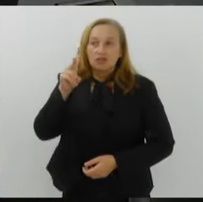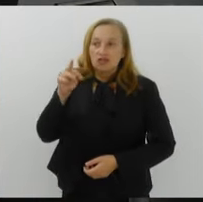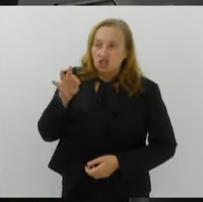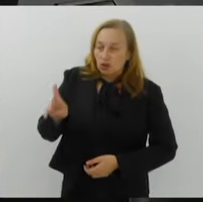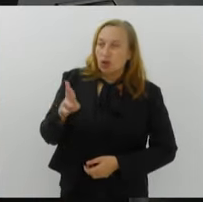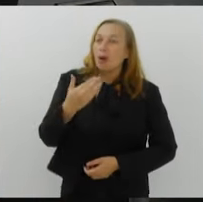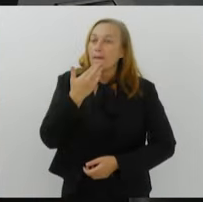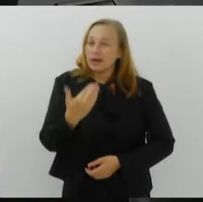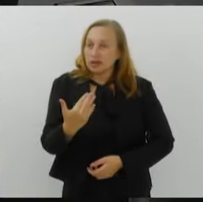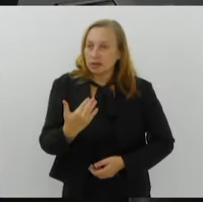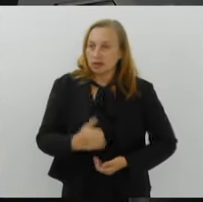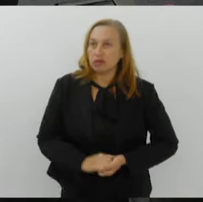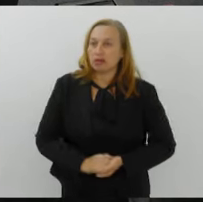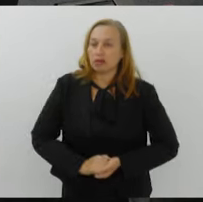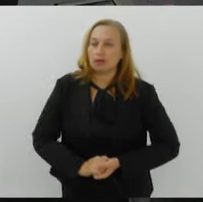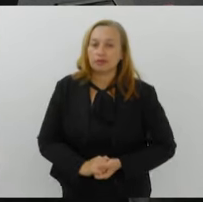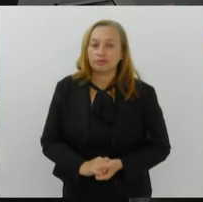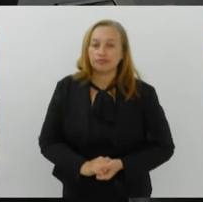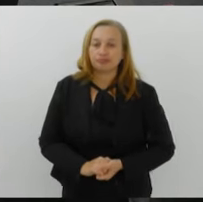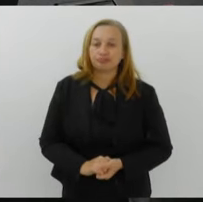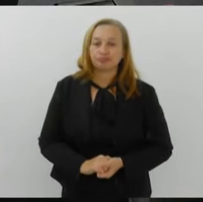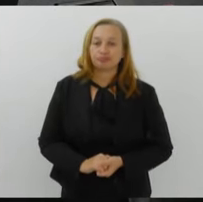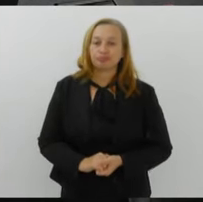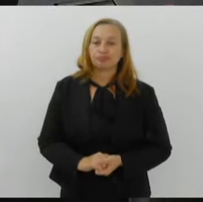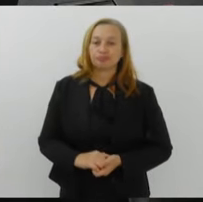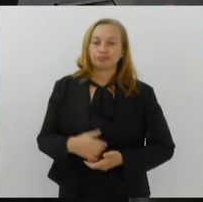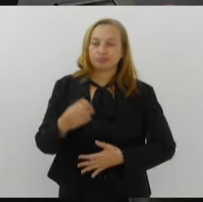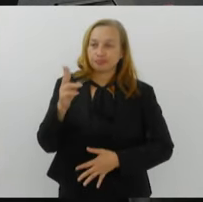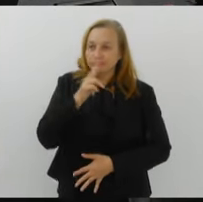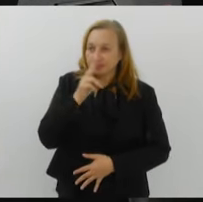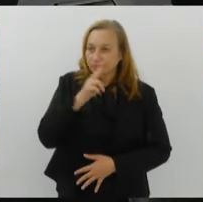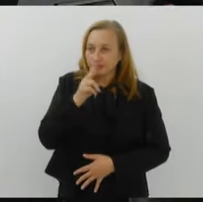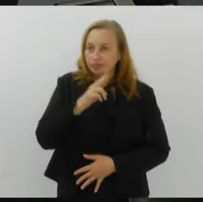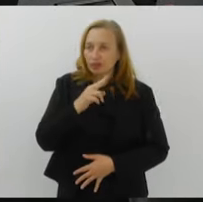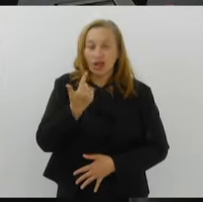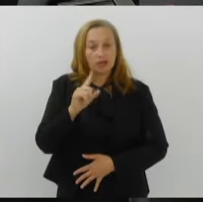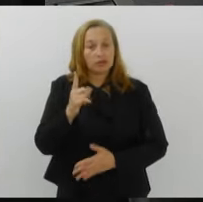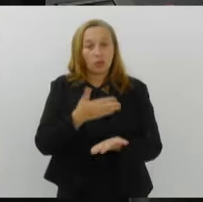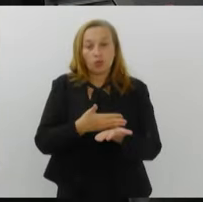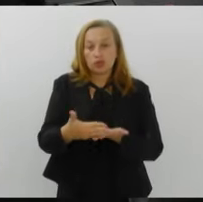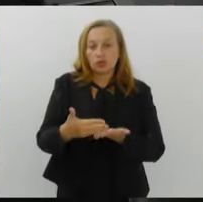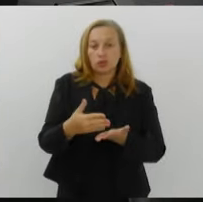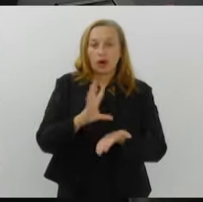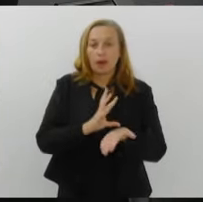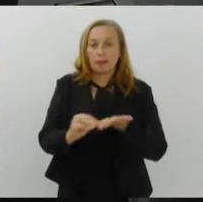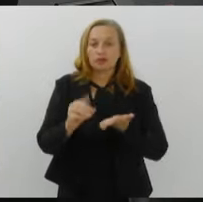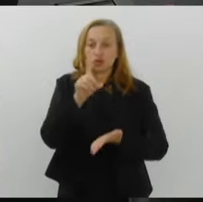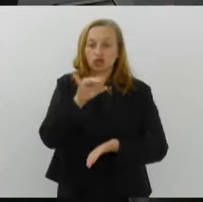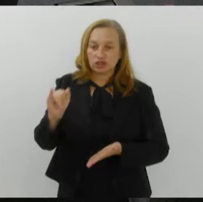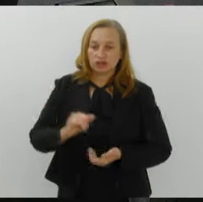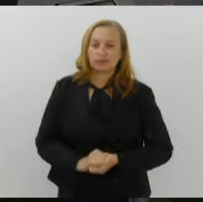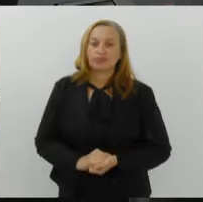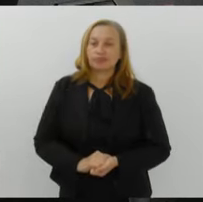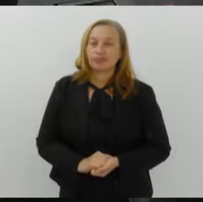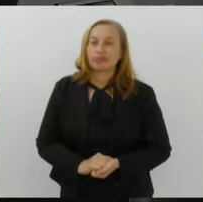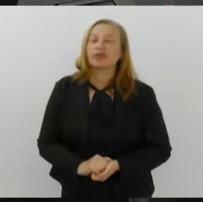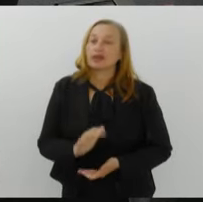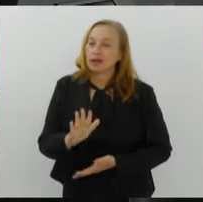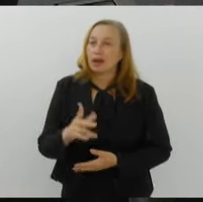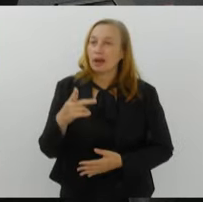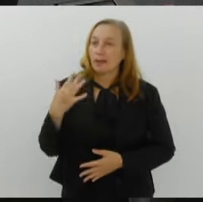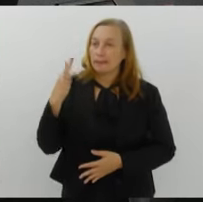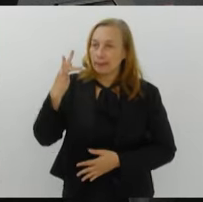estou pedindo incessantemente aos oradores, porque a gente nem começou a pauta do dia ainda. Não, eu vou ser